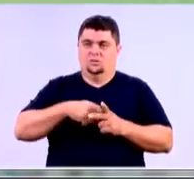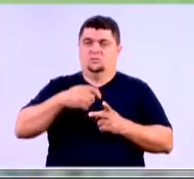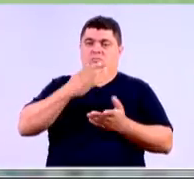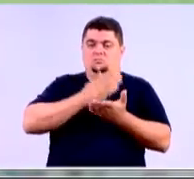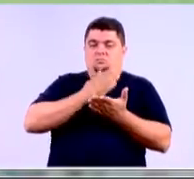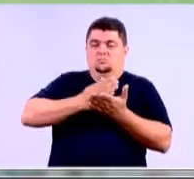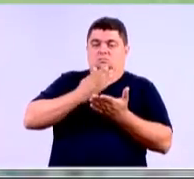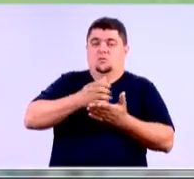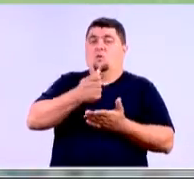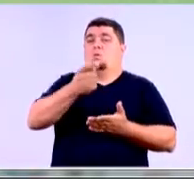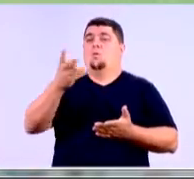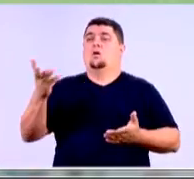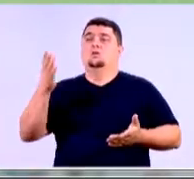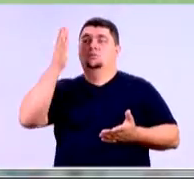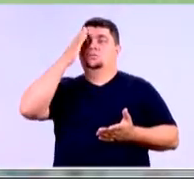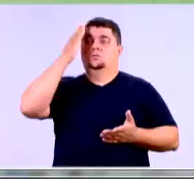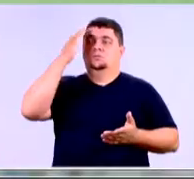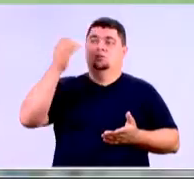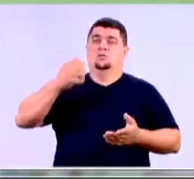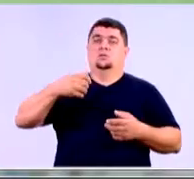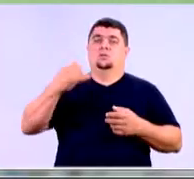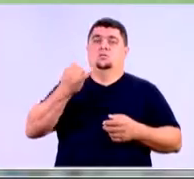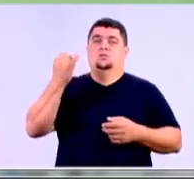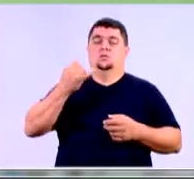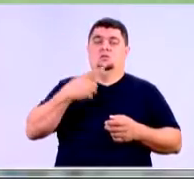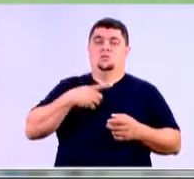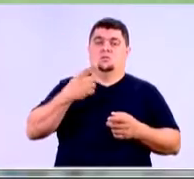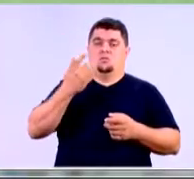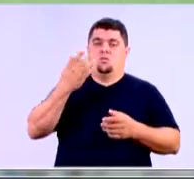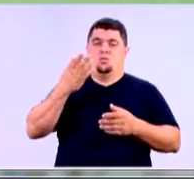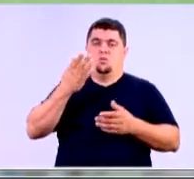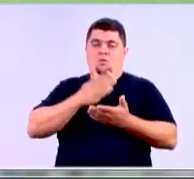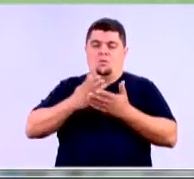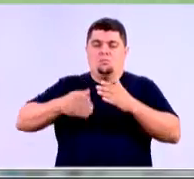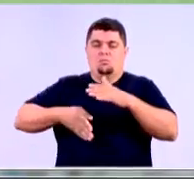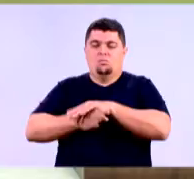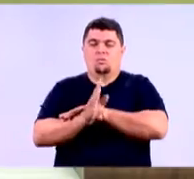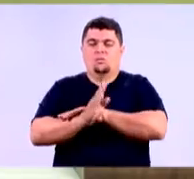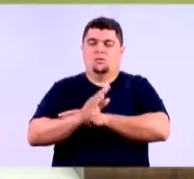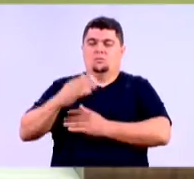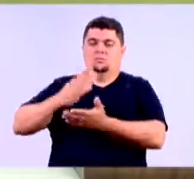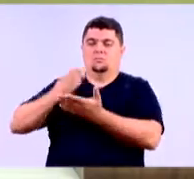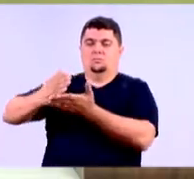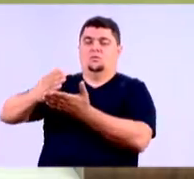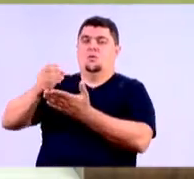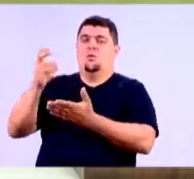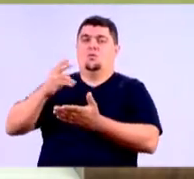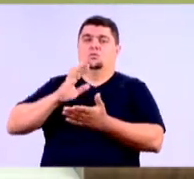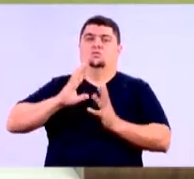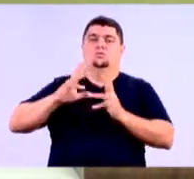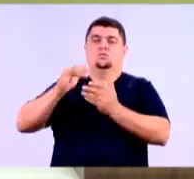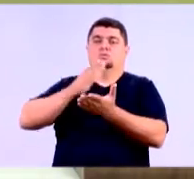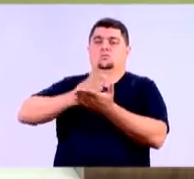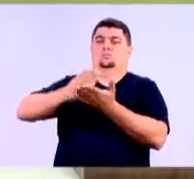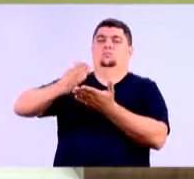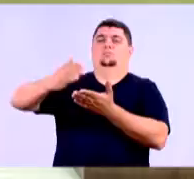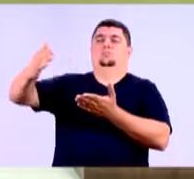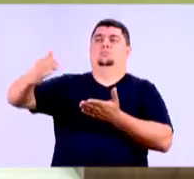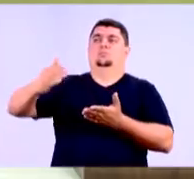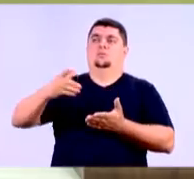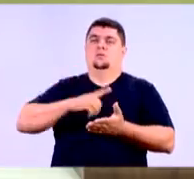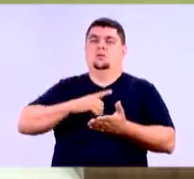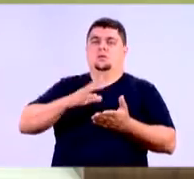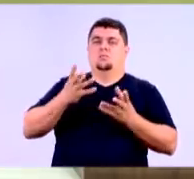ou 3 parcelas. Isso, ele vai pedir uma entrada ou você vai parcelar, né, o primeiro pagamento daqui a 30, a gente vê muito